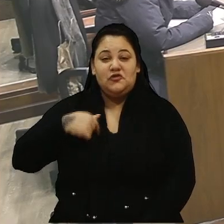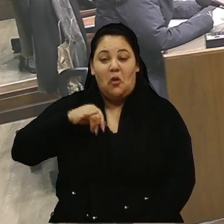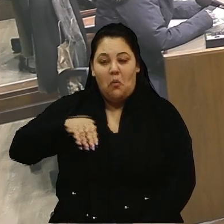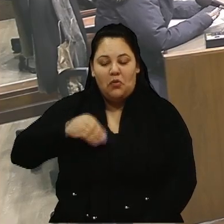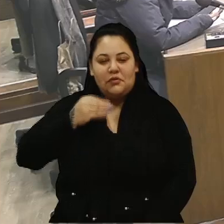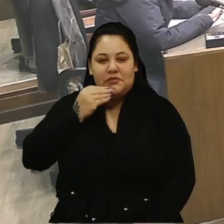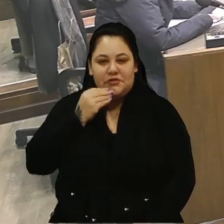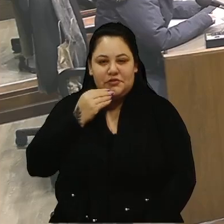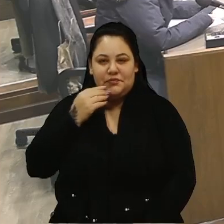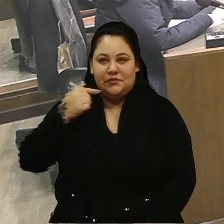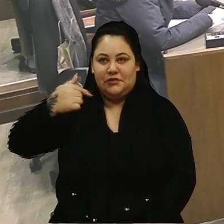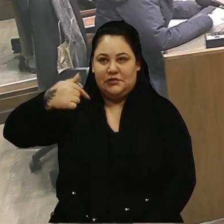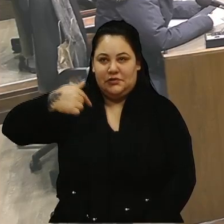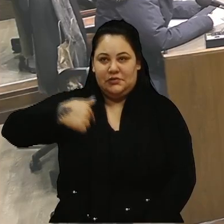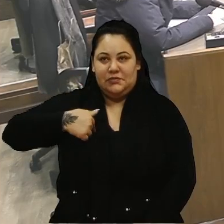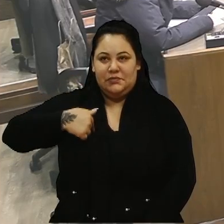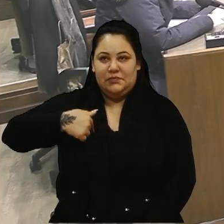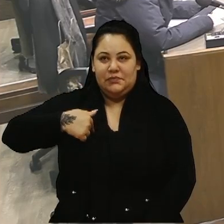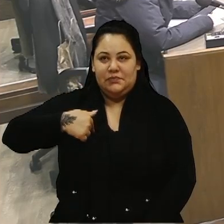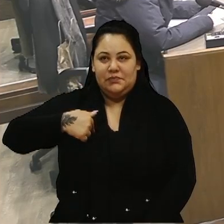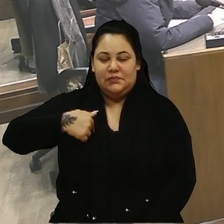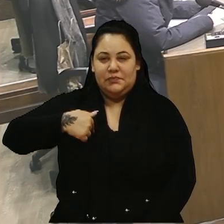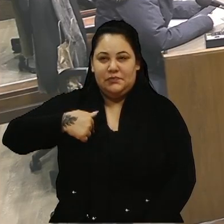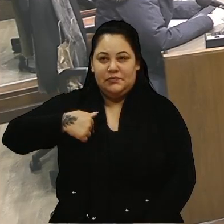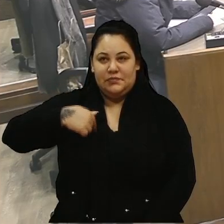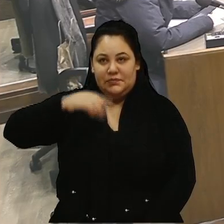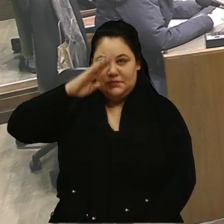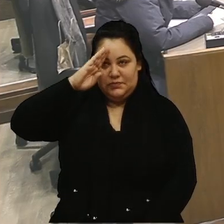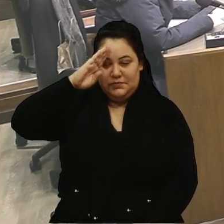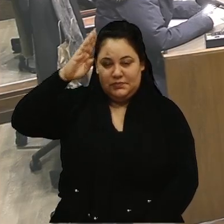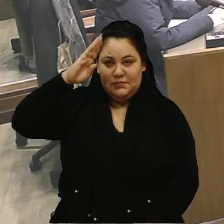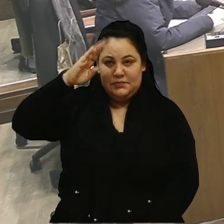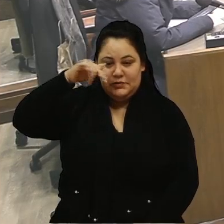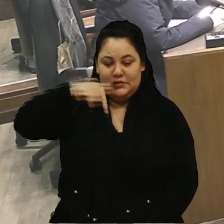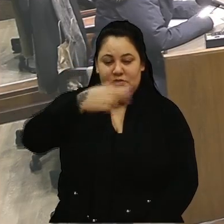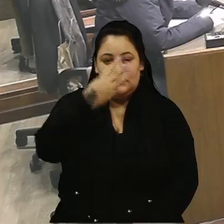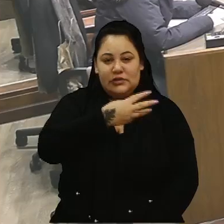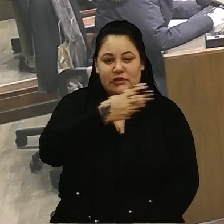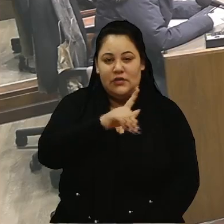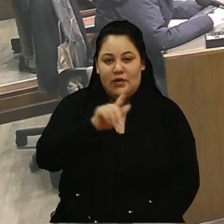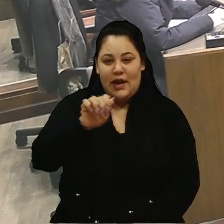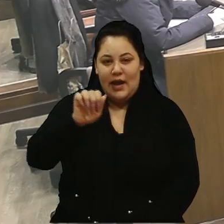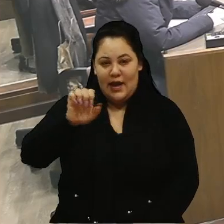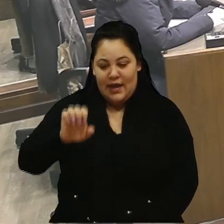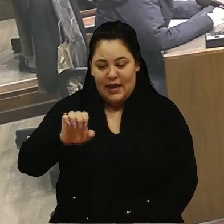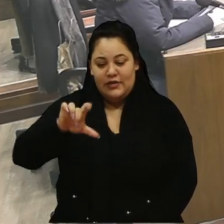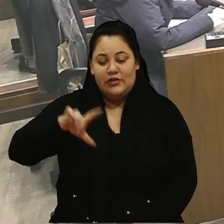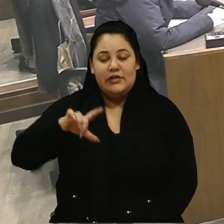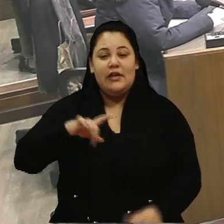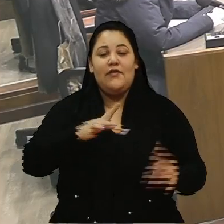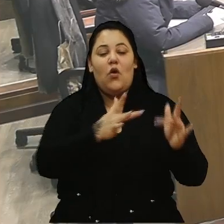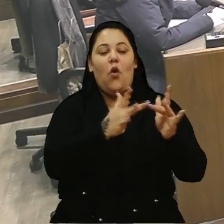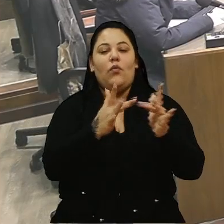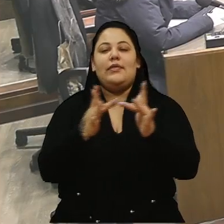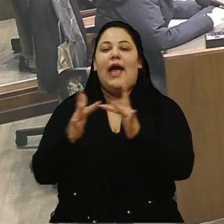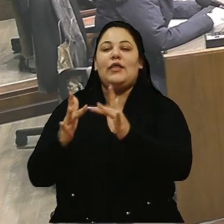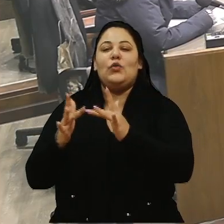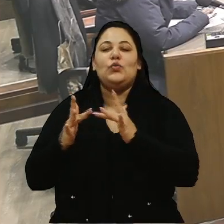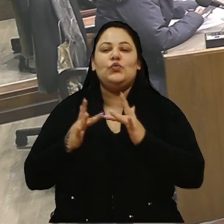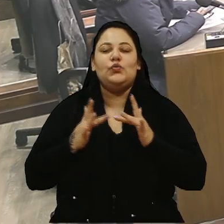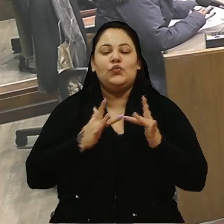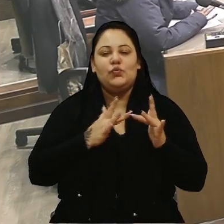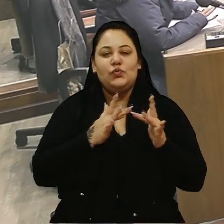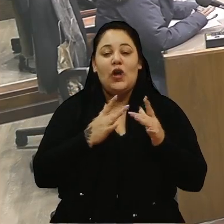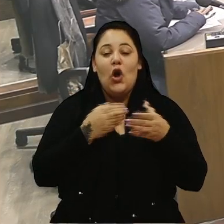como tenente no Exército, aqui no 3º GAI, nós tivemos uma convivência muito profunda com os pracinhas, né? E o